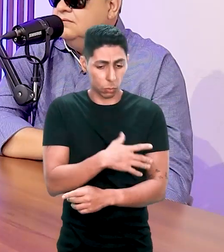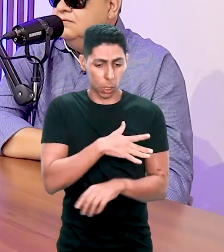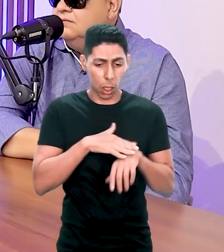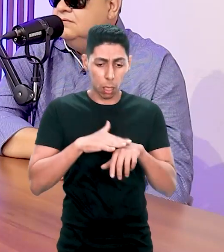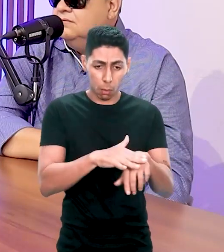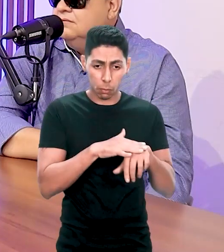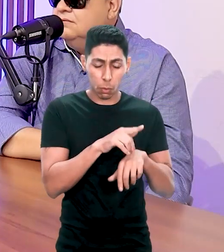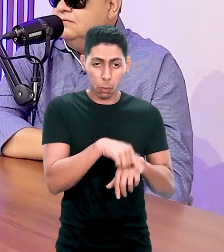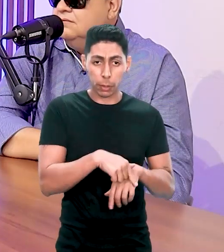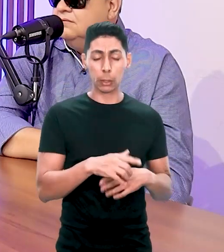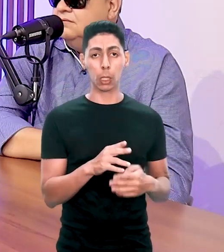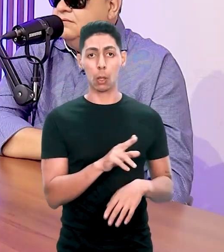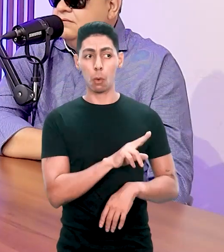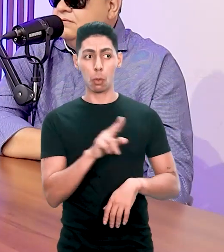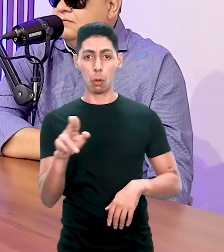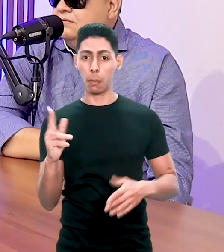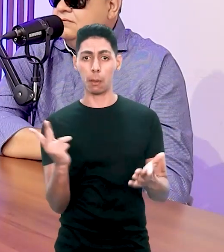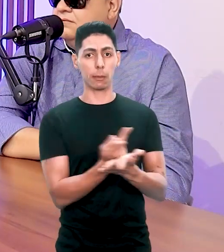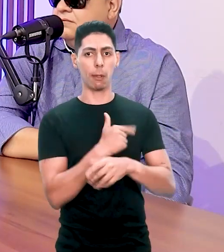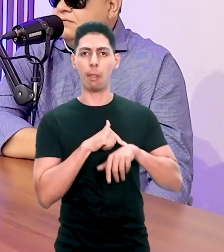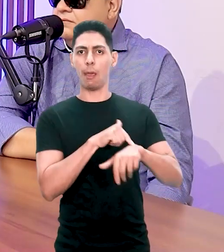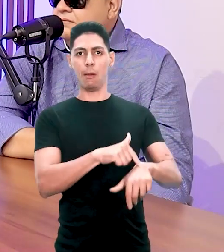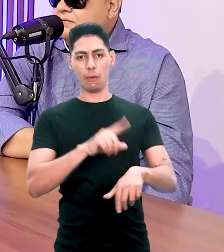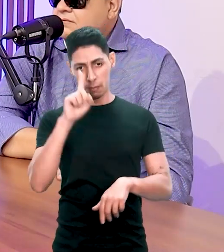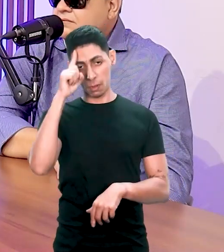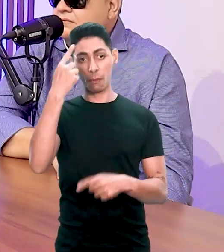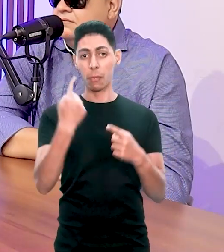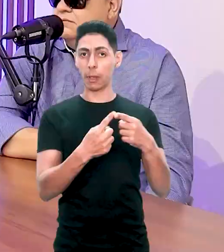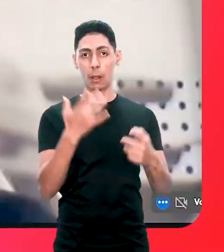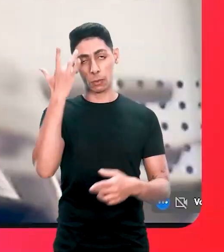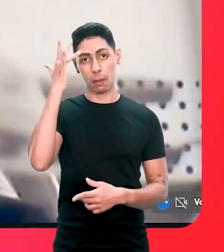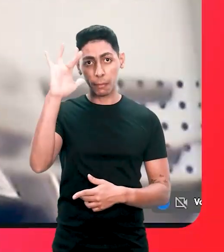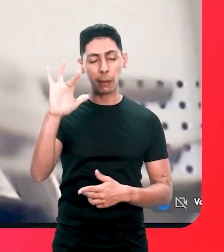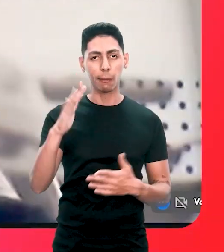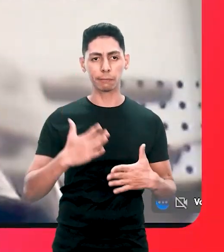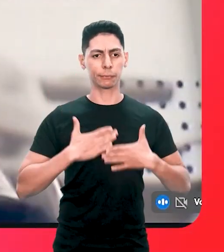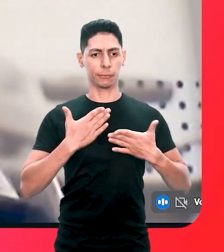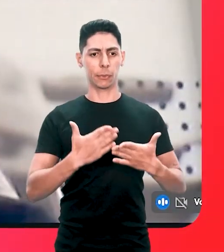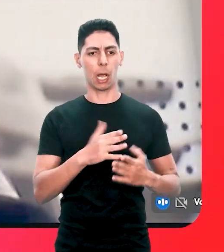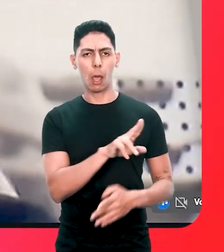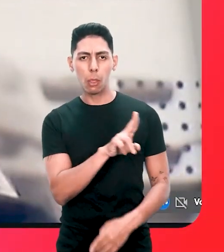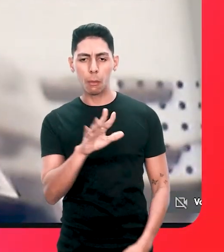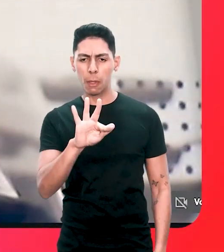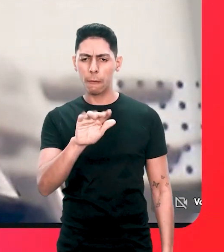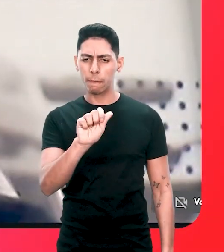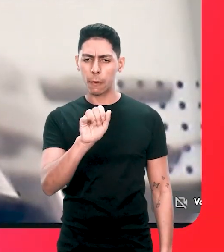nome quase que surgiu na hora ali, que Fábio, né?